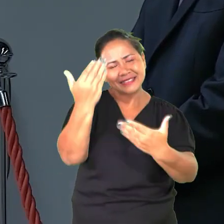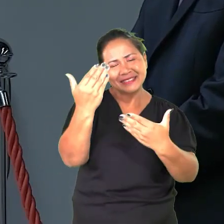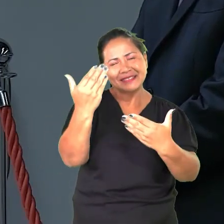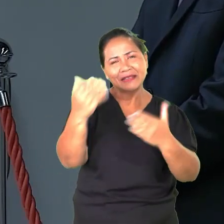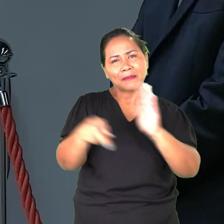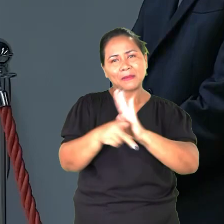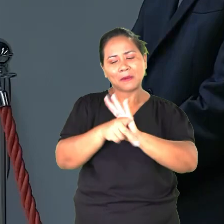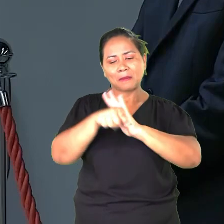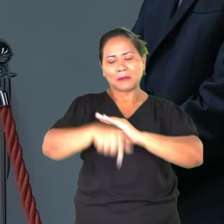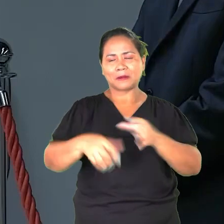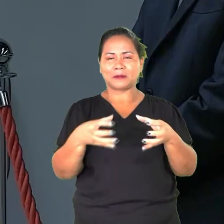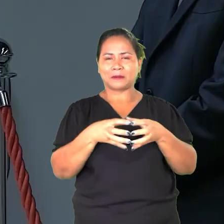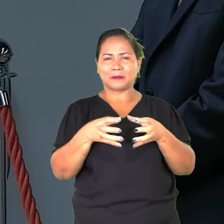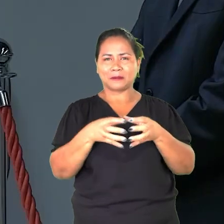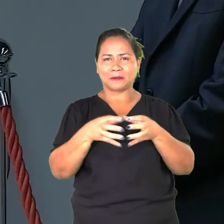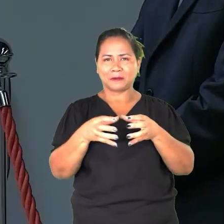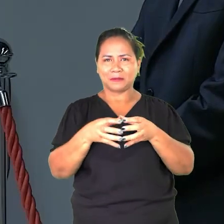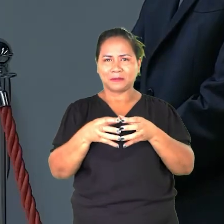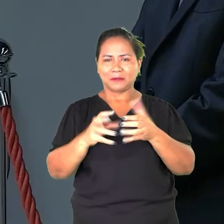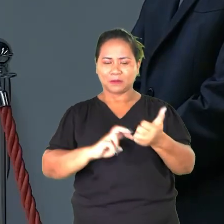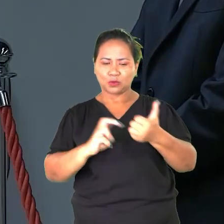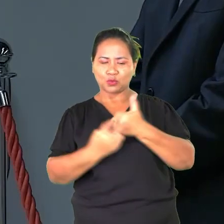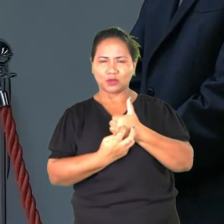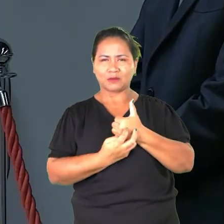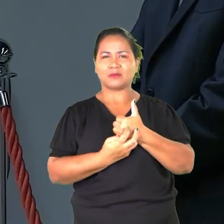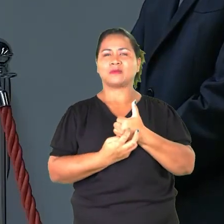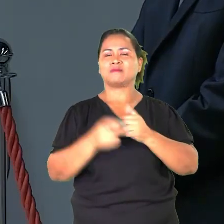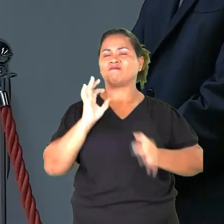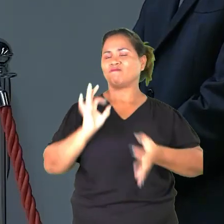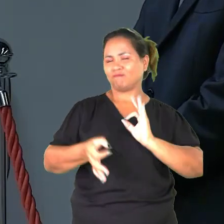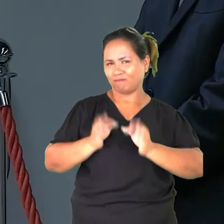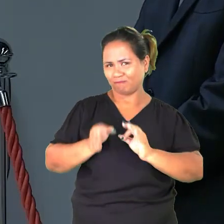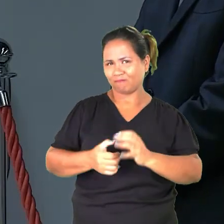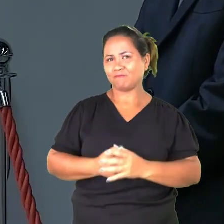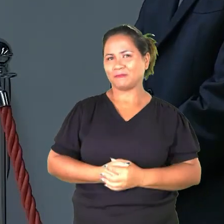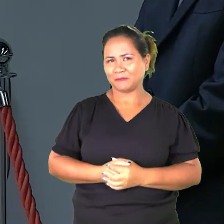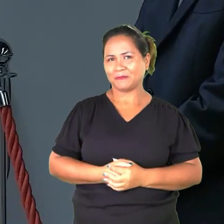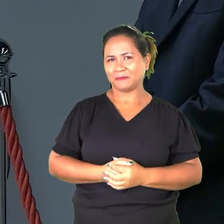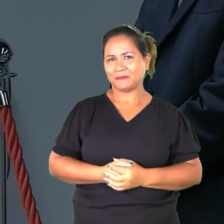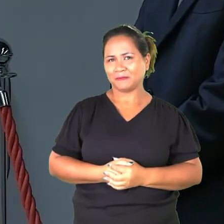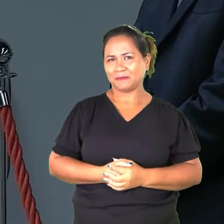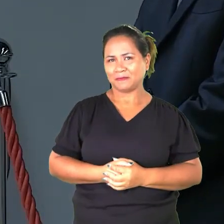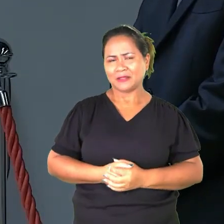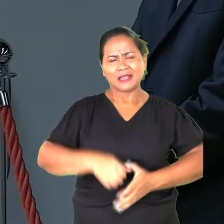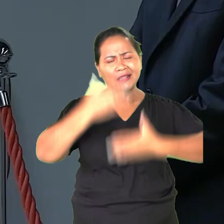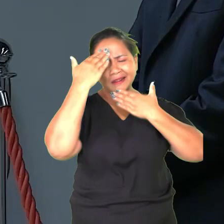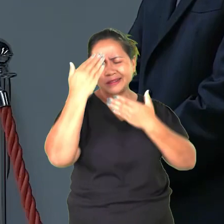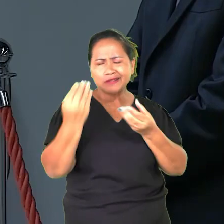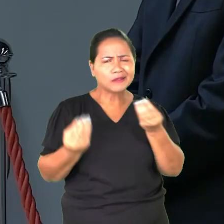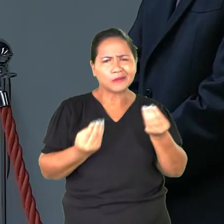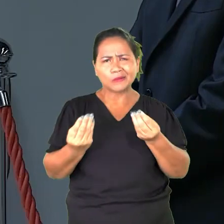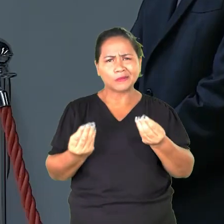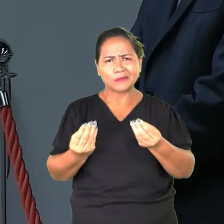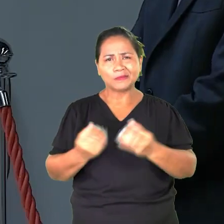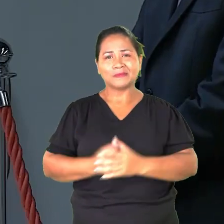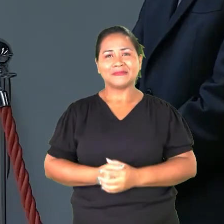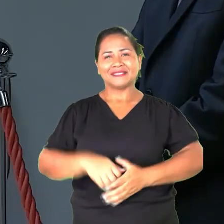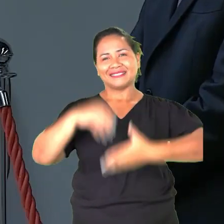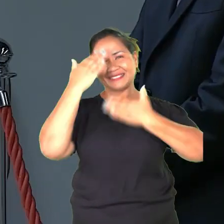nossa equipe do tribunal e também para o do Tribunal de Justiça. Agradecimento em que